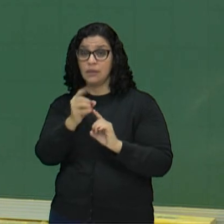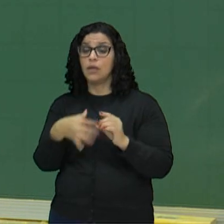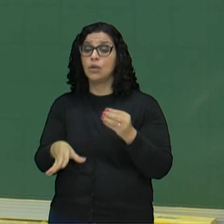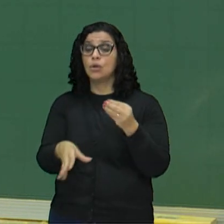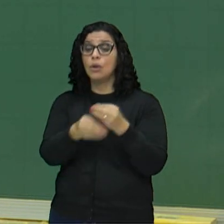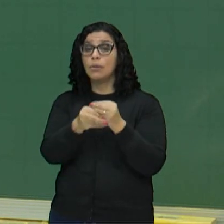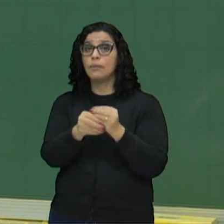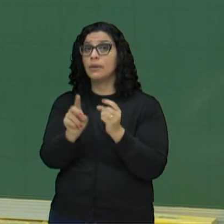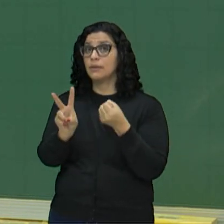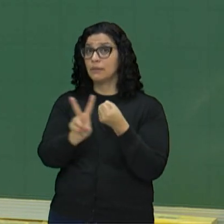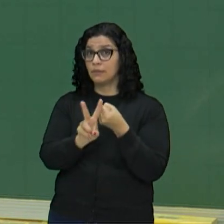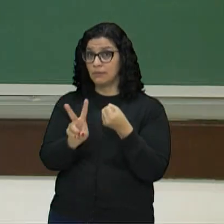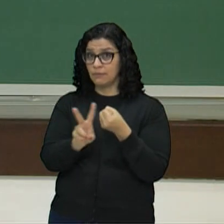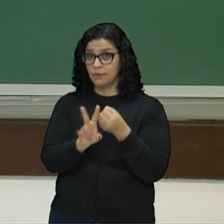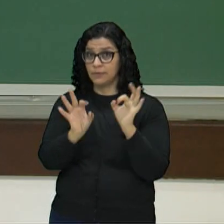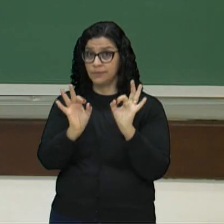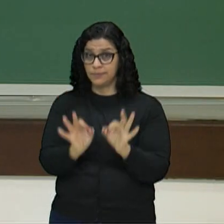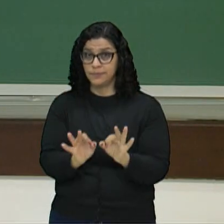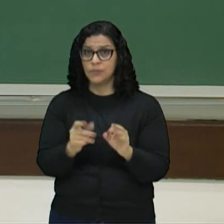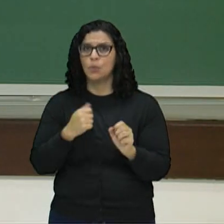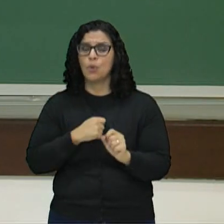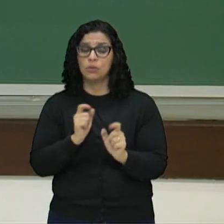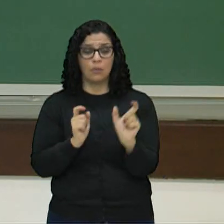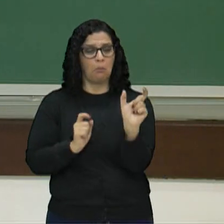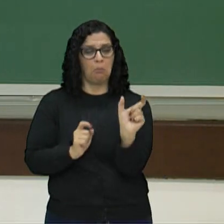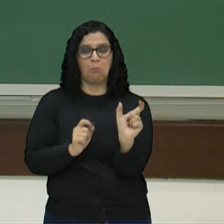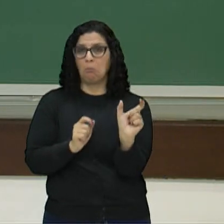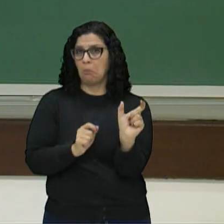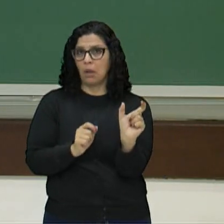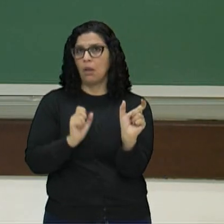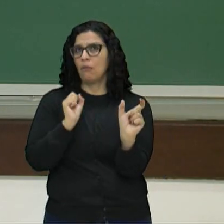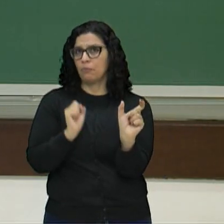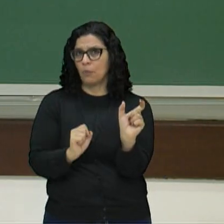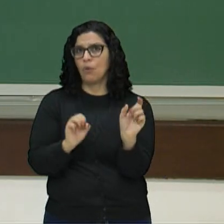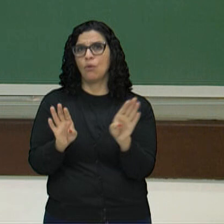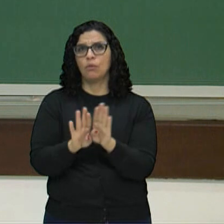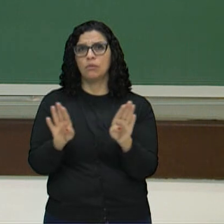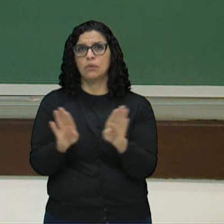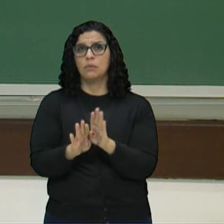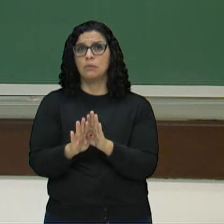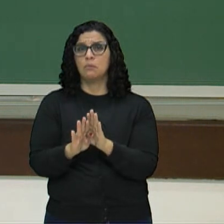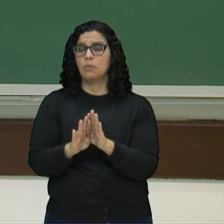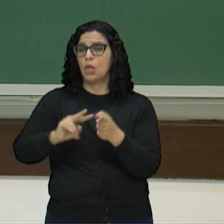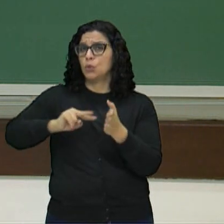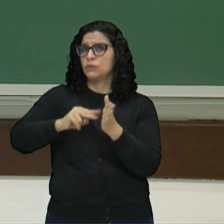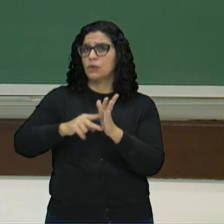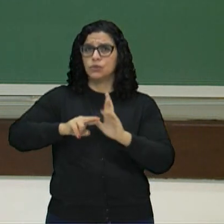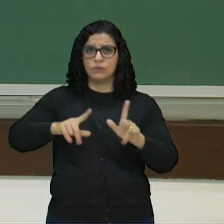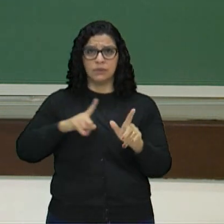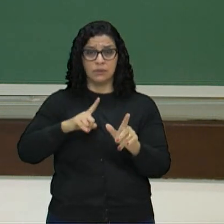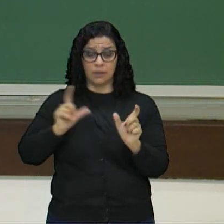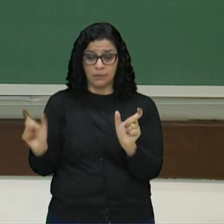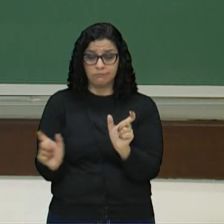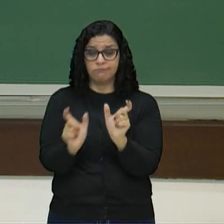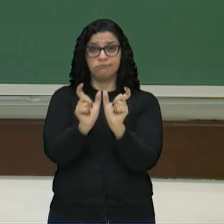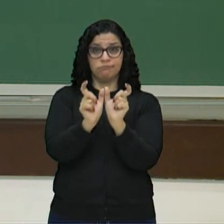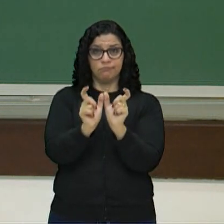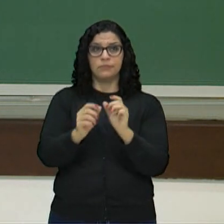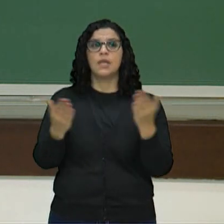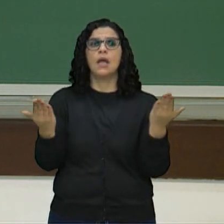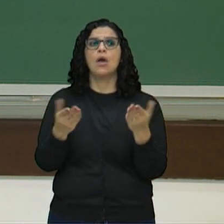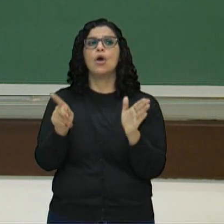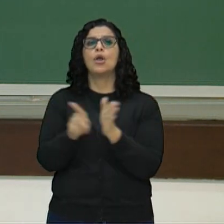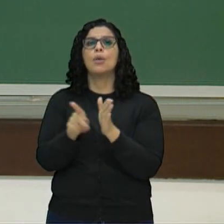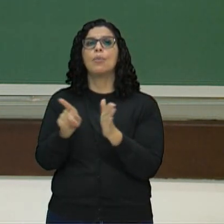o verbo, ok? Pode ser uma palavra, pode ser uma expressão, complementa o verbo. O que